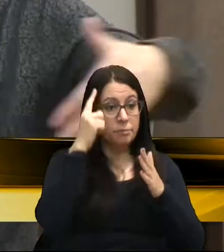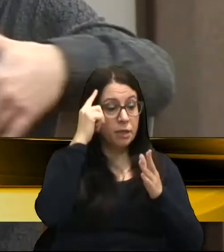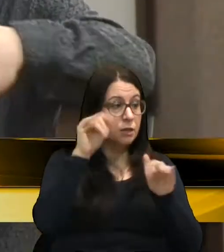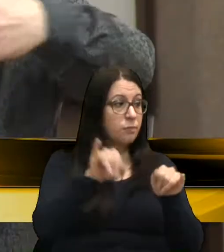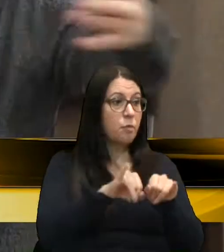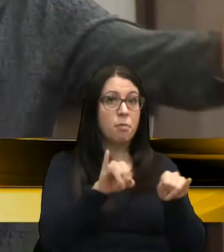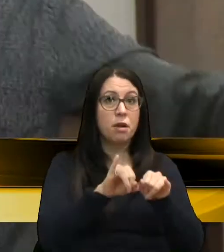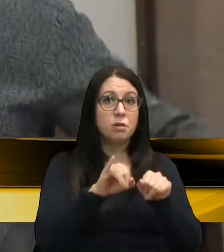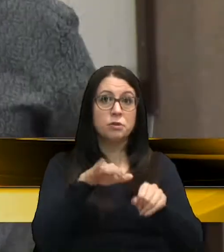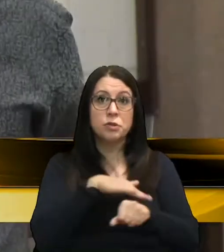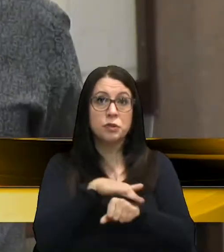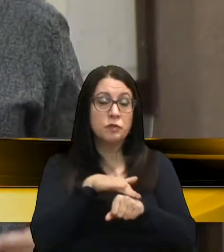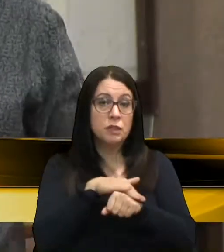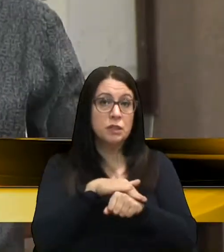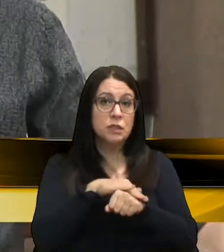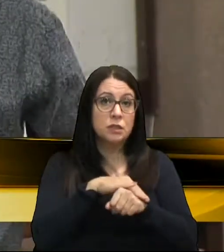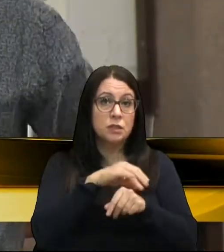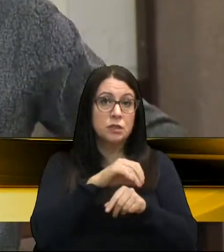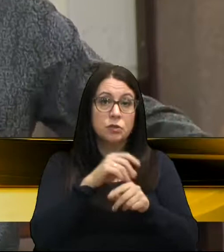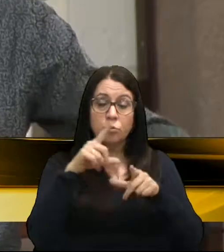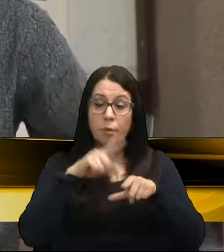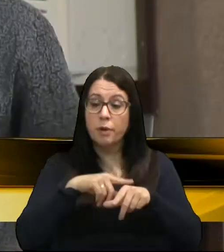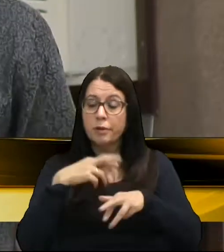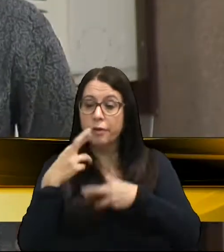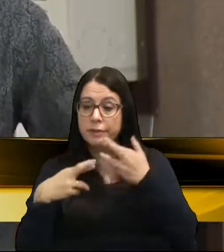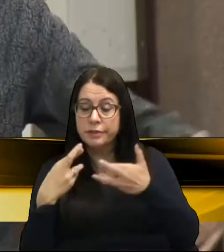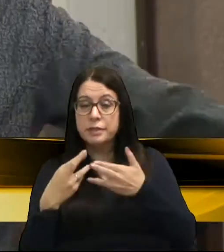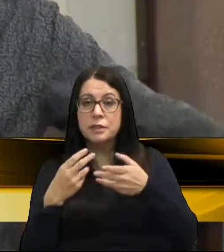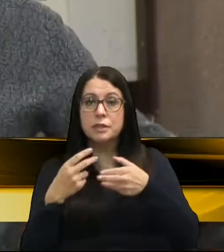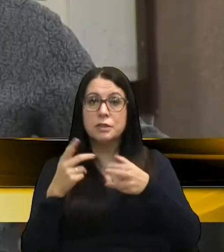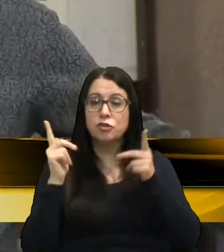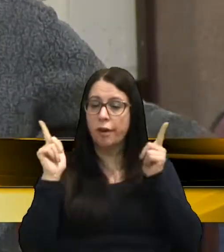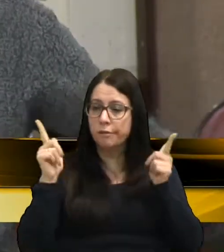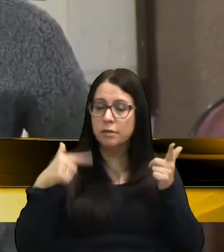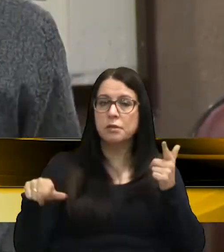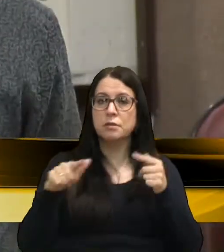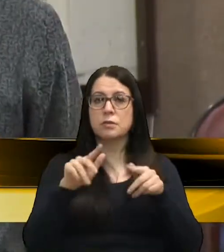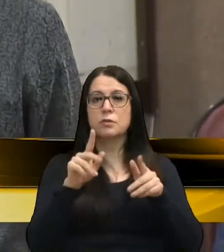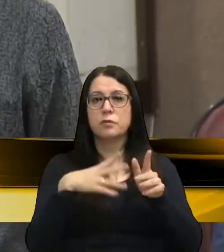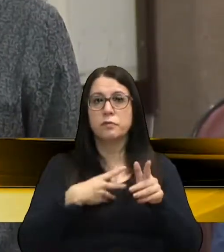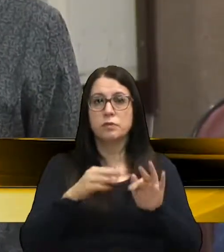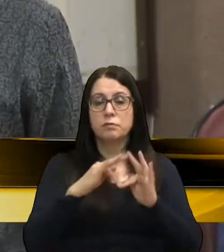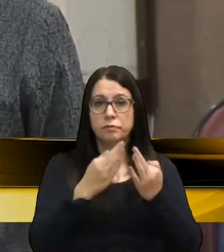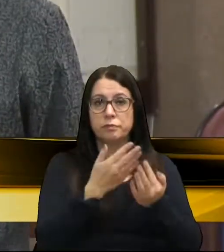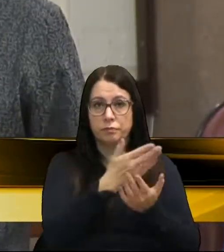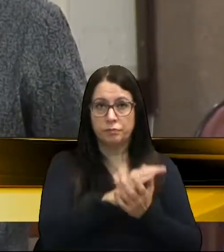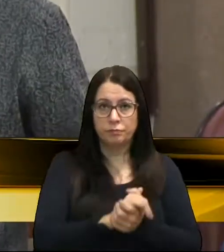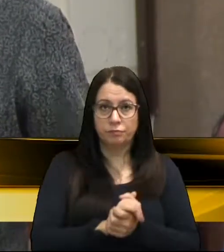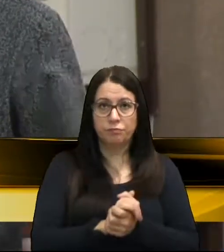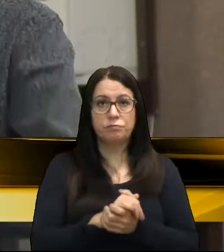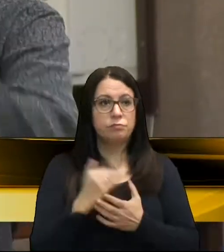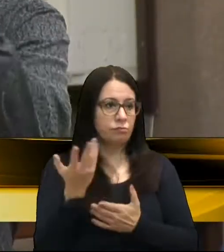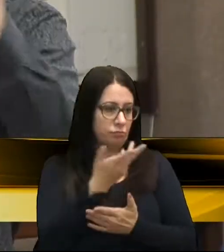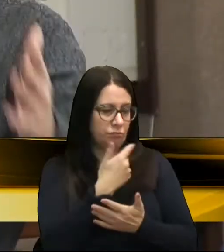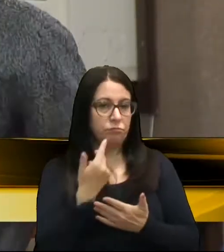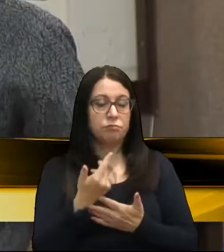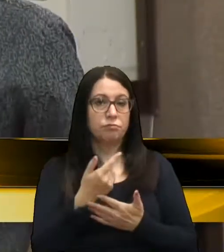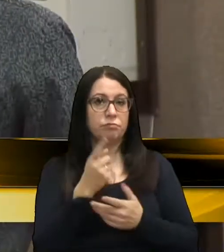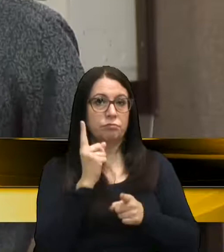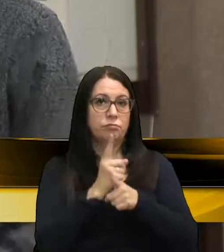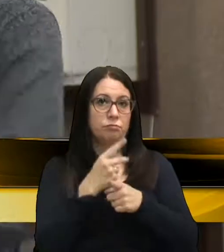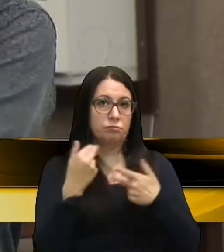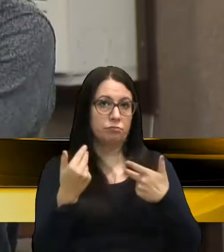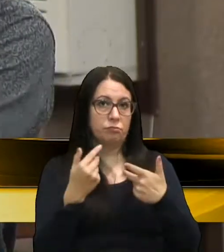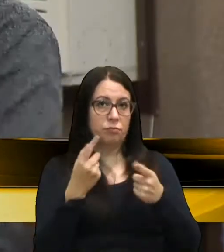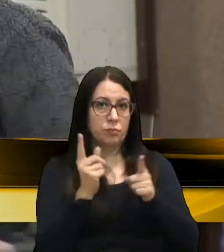lá conversando, socializando um momento de lazer, de diversão, os filhos, a família, né? Então, por favor, vamos achar outra coisa para se encarnar,